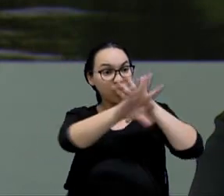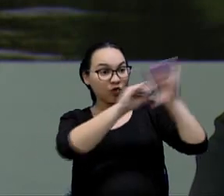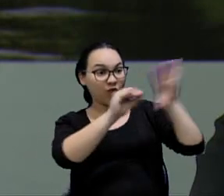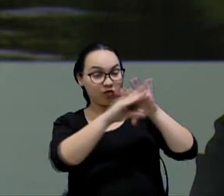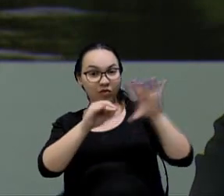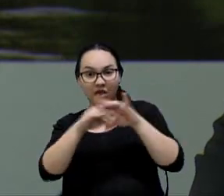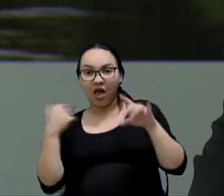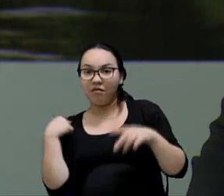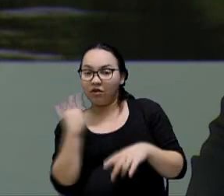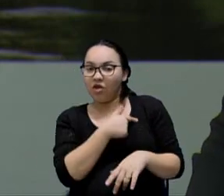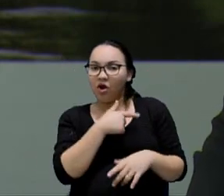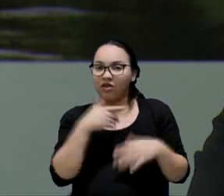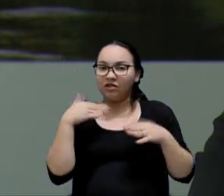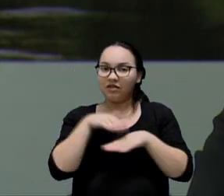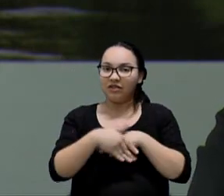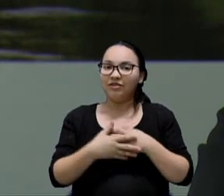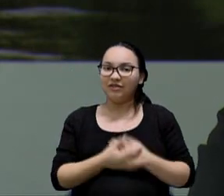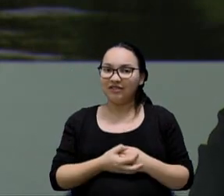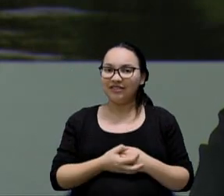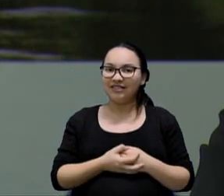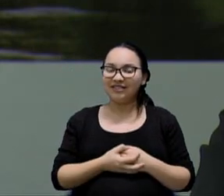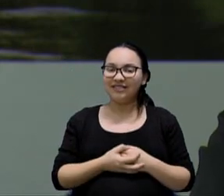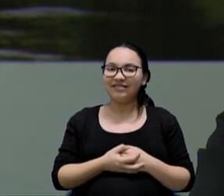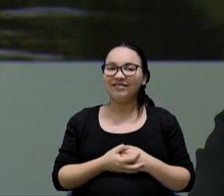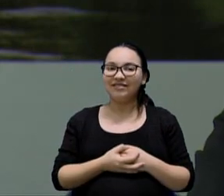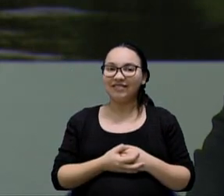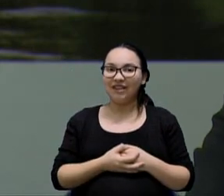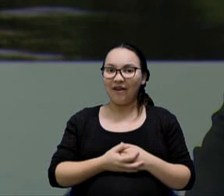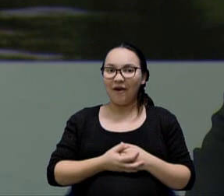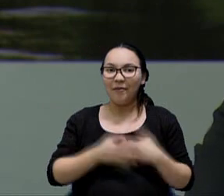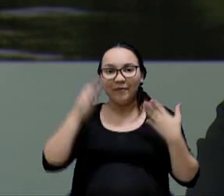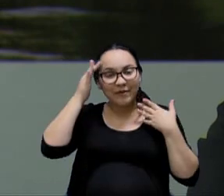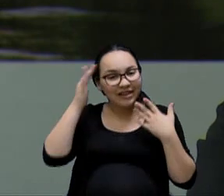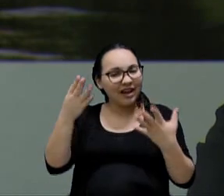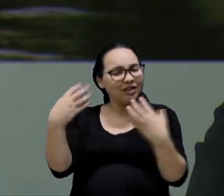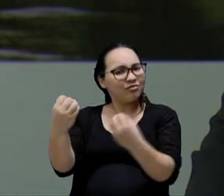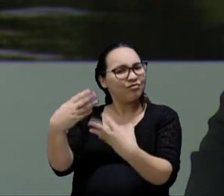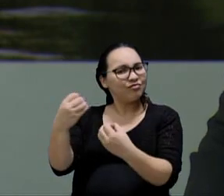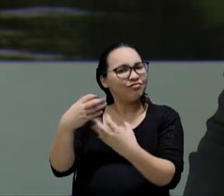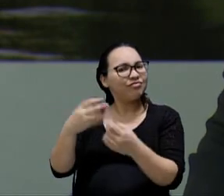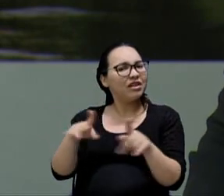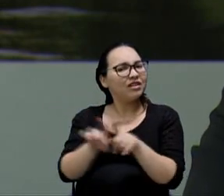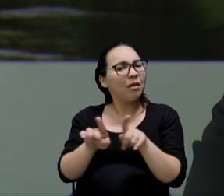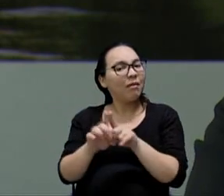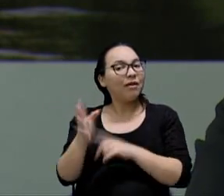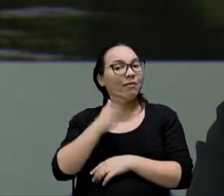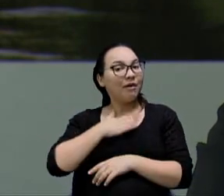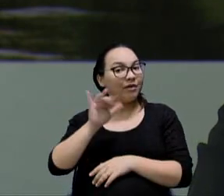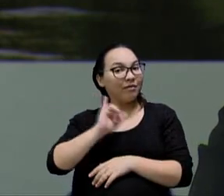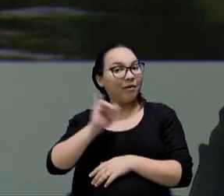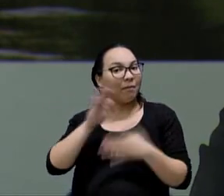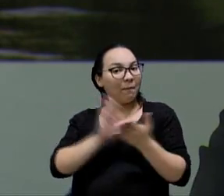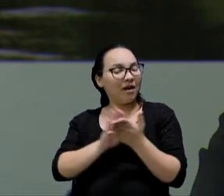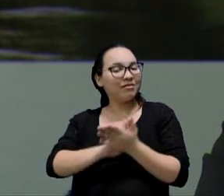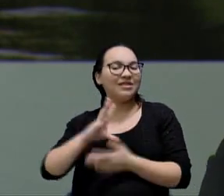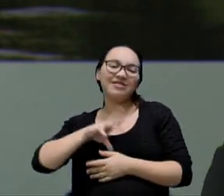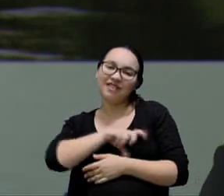todos nós aqui nesta noite. Obrigado pelos ensinamentos e por ser meu irmão. Parabéns, te